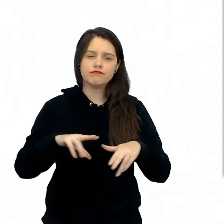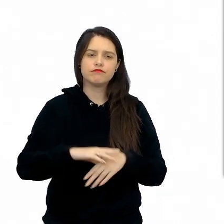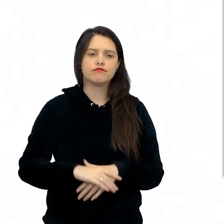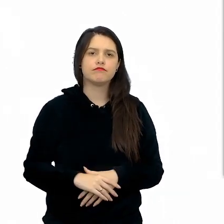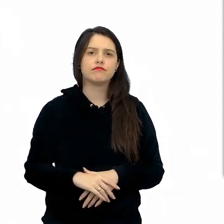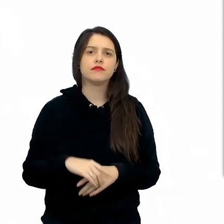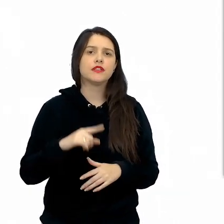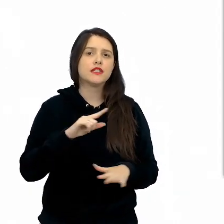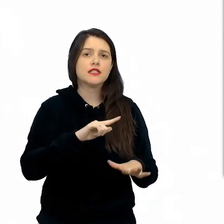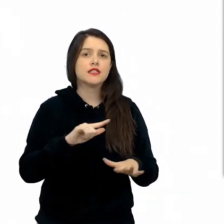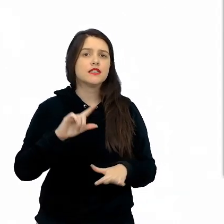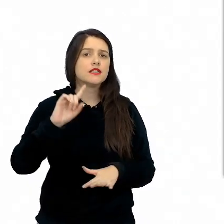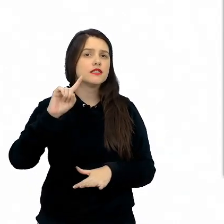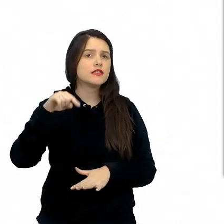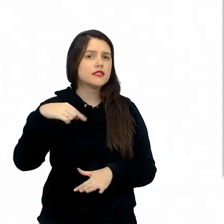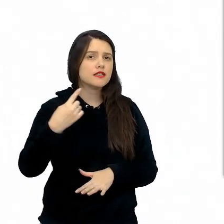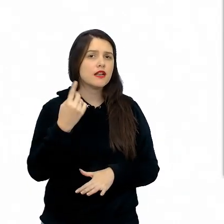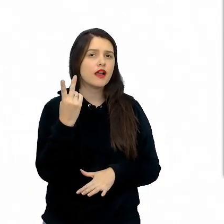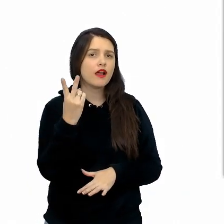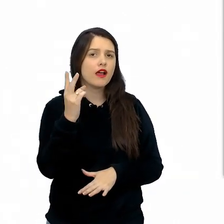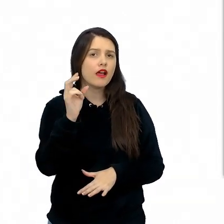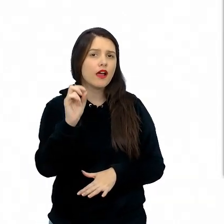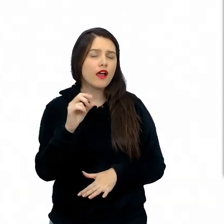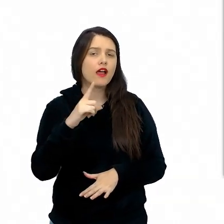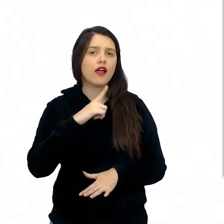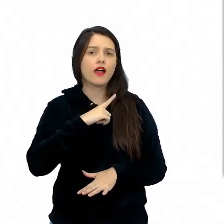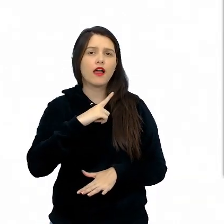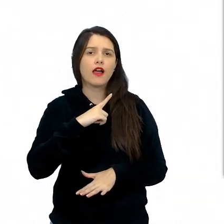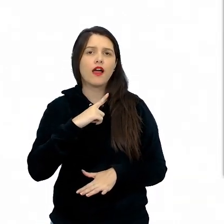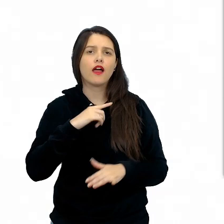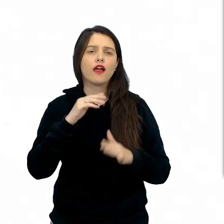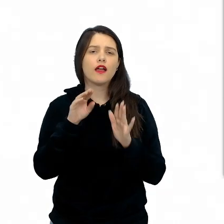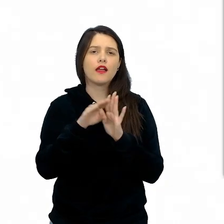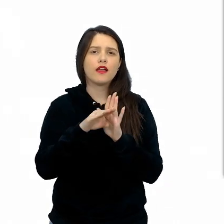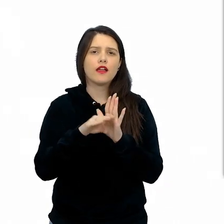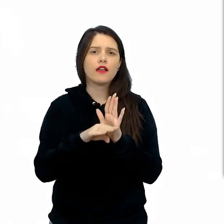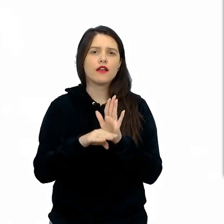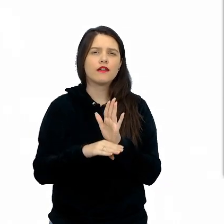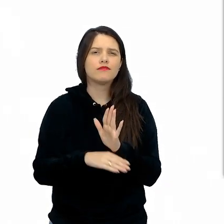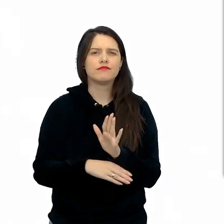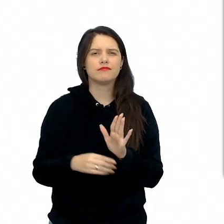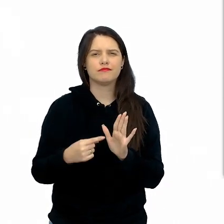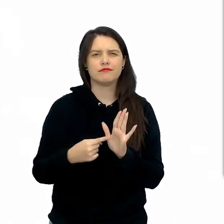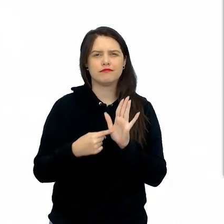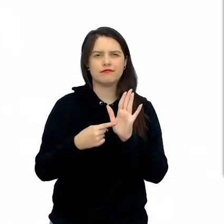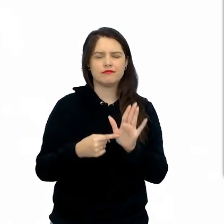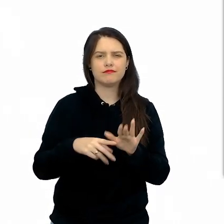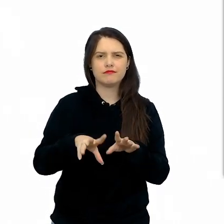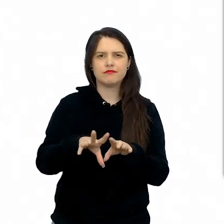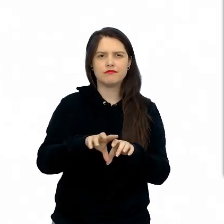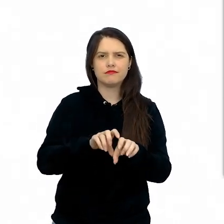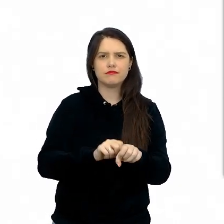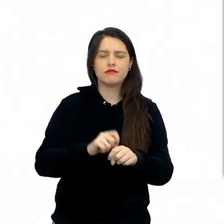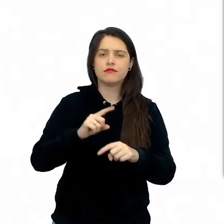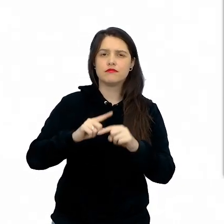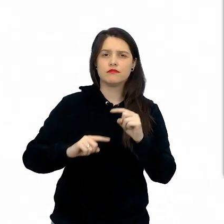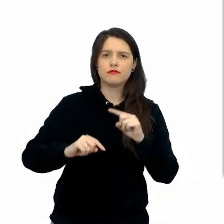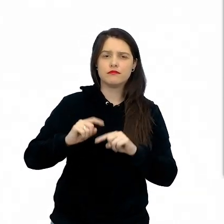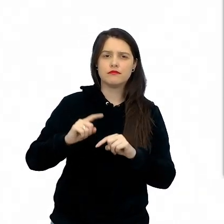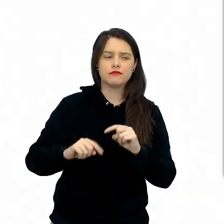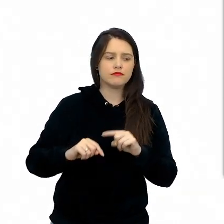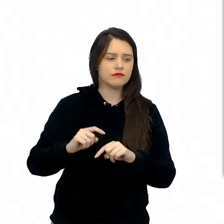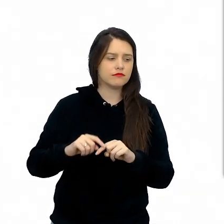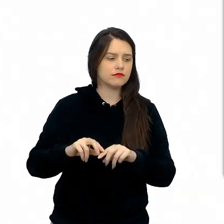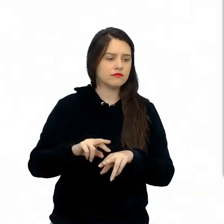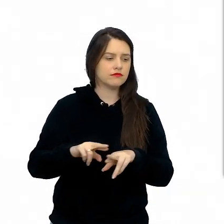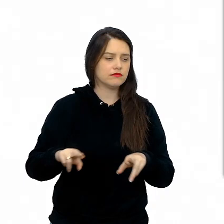Na semana seguinte, ou seja, na semana B, a qual temos a gravação da formação de ano e série. A formação